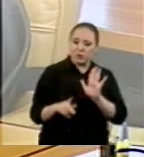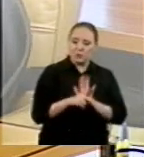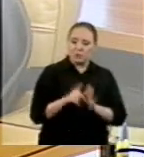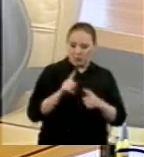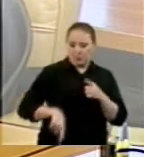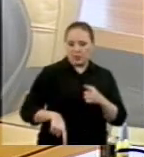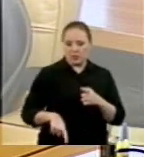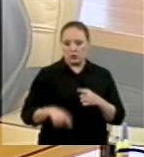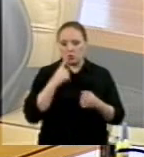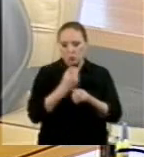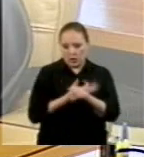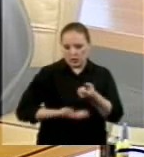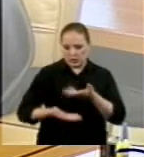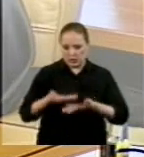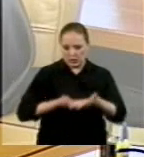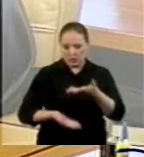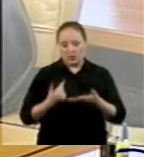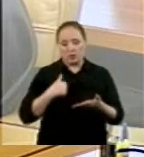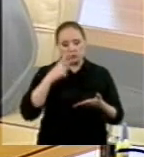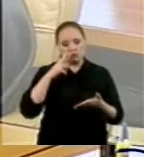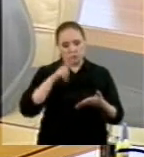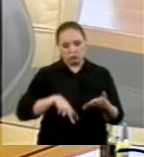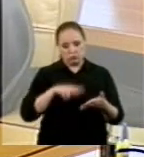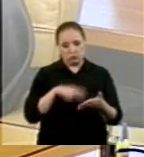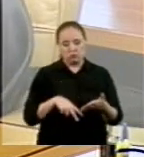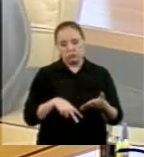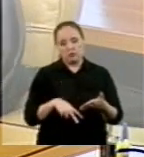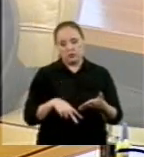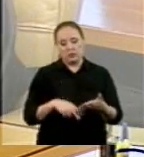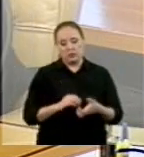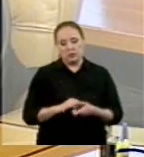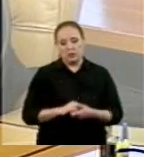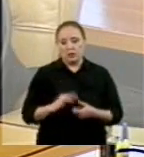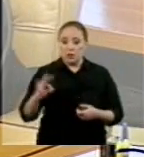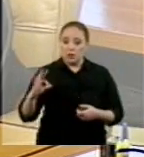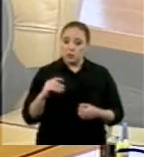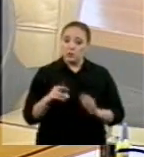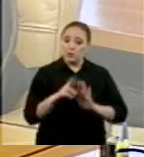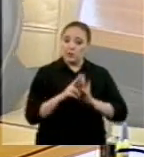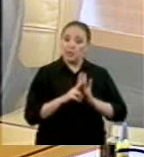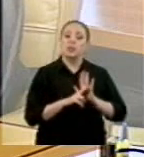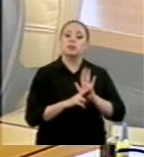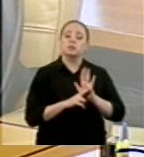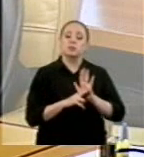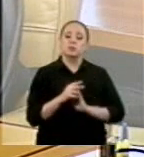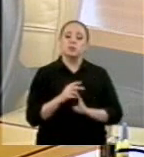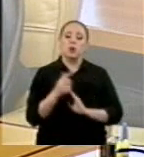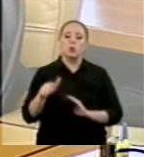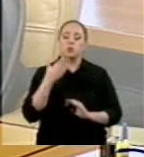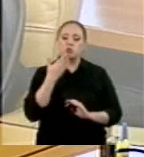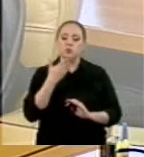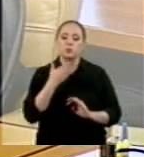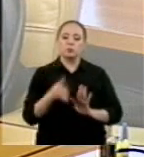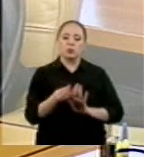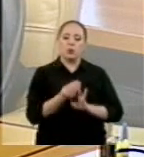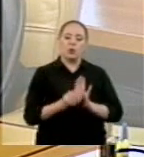que agora examino, ainda que apenas quantum satis, todas essas outras situações elencadas